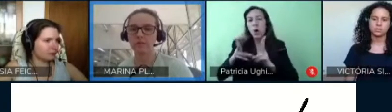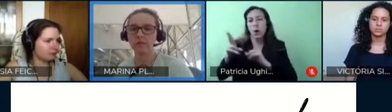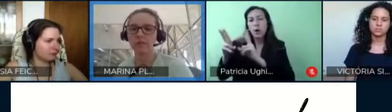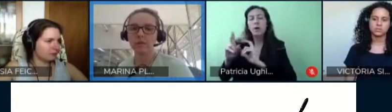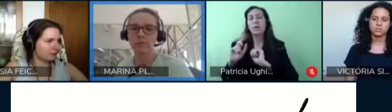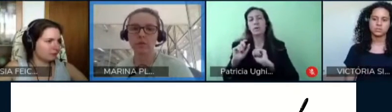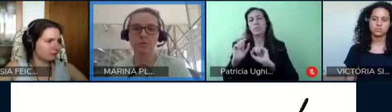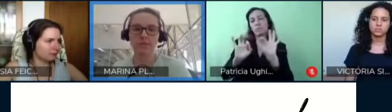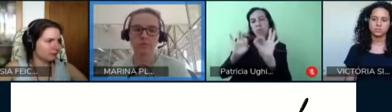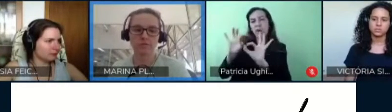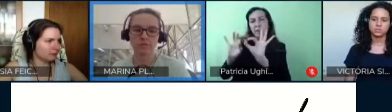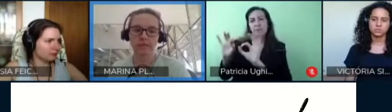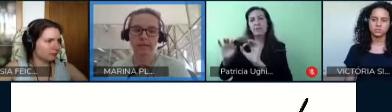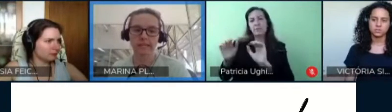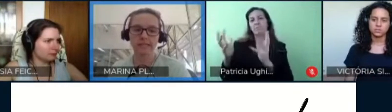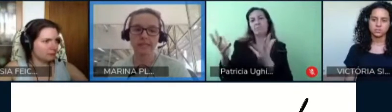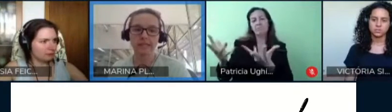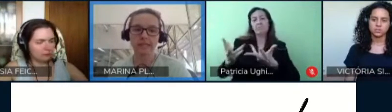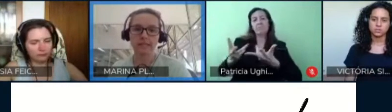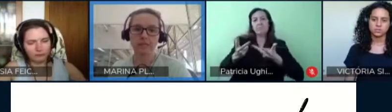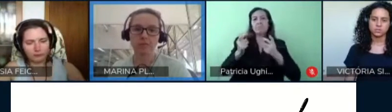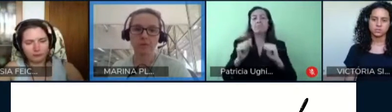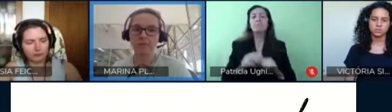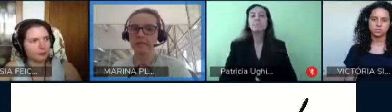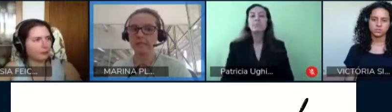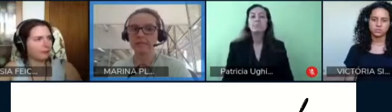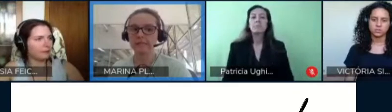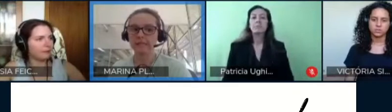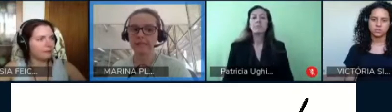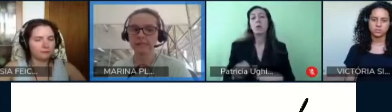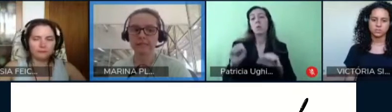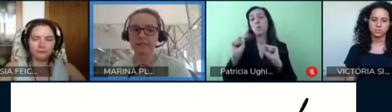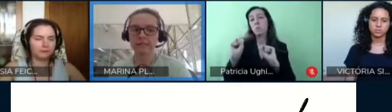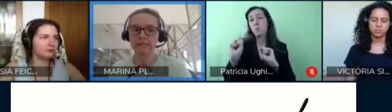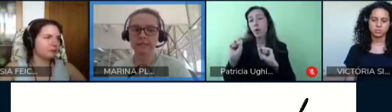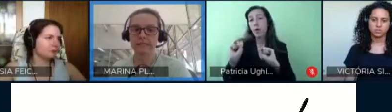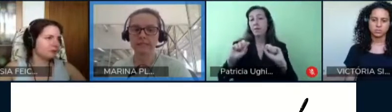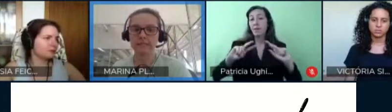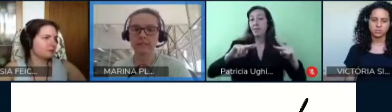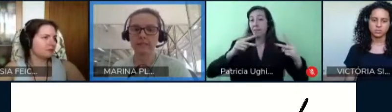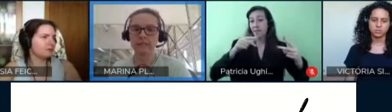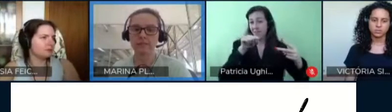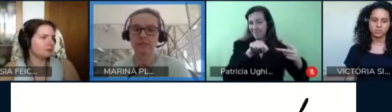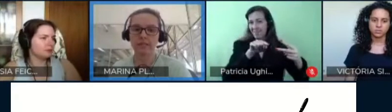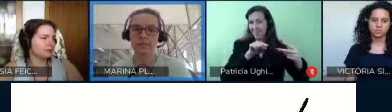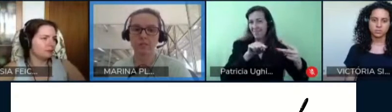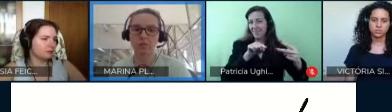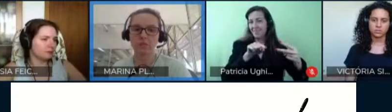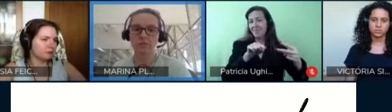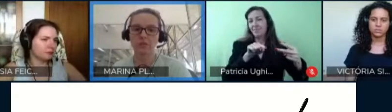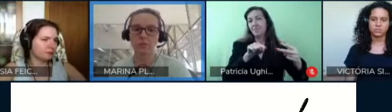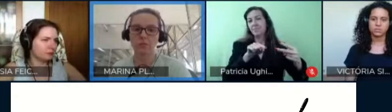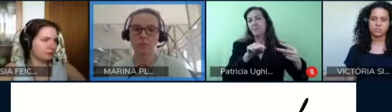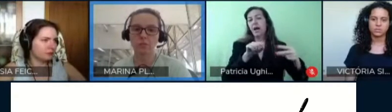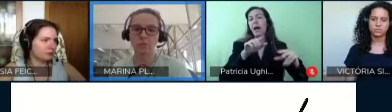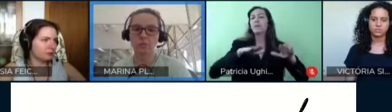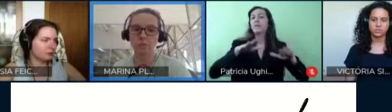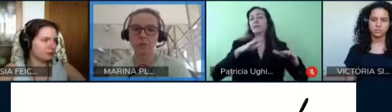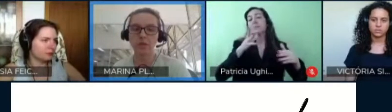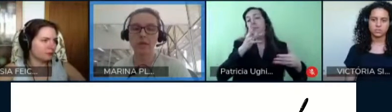uma edição um pouquinho mais qualificada. Então, pode ser que esses links iniciais fiquem